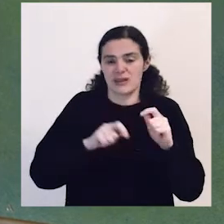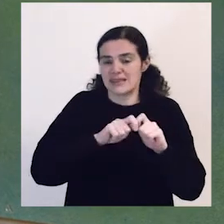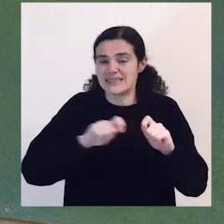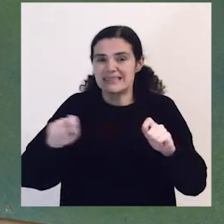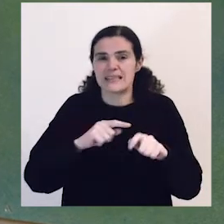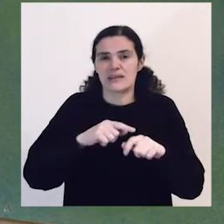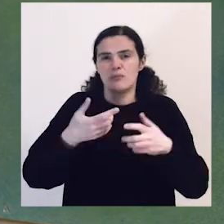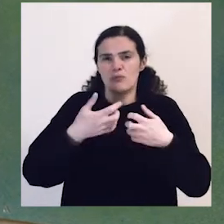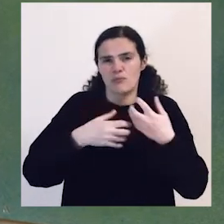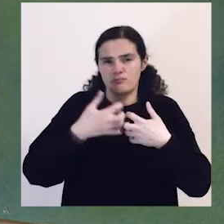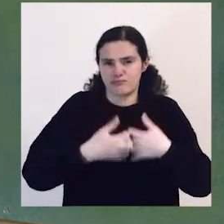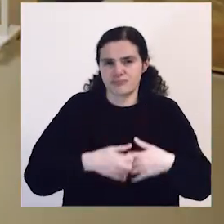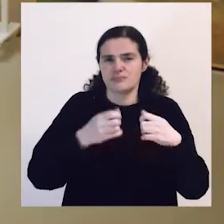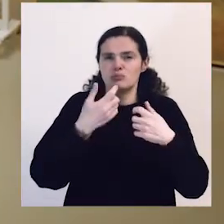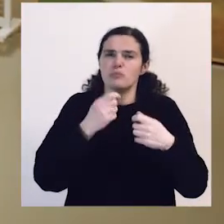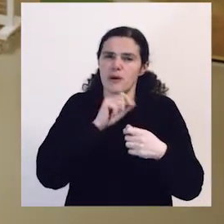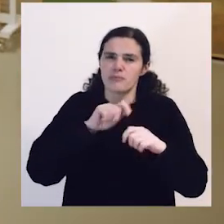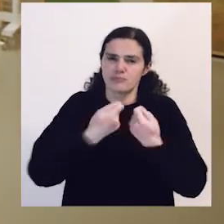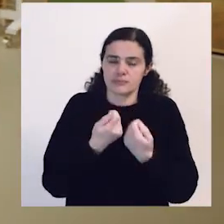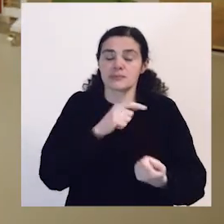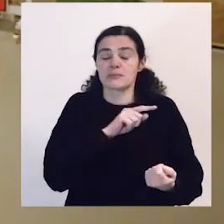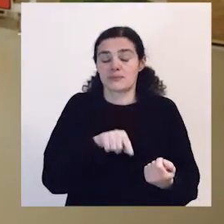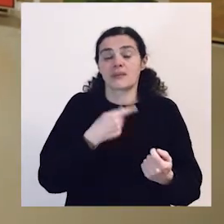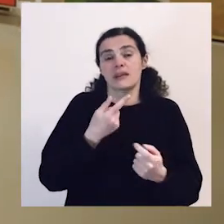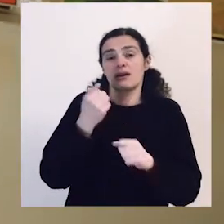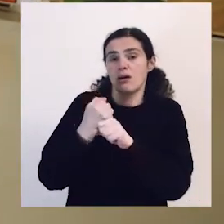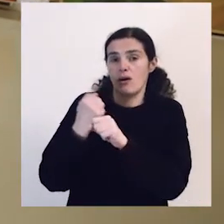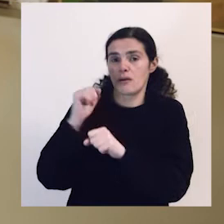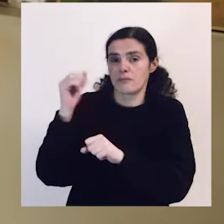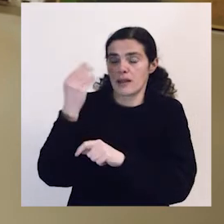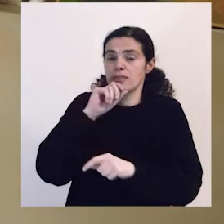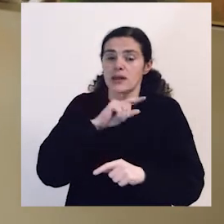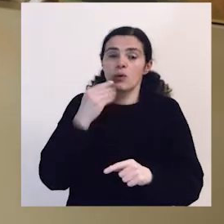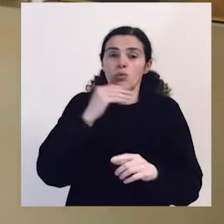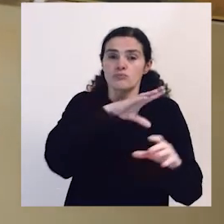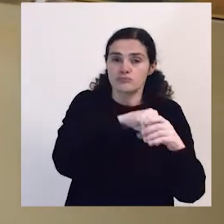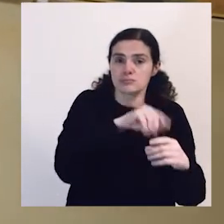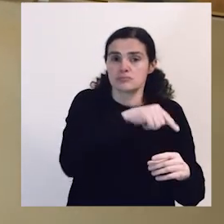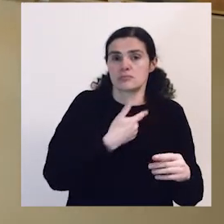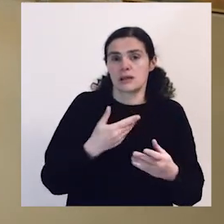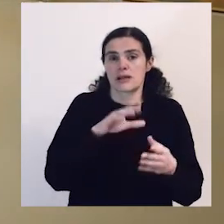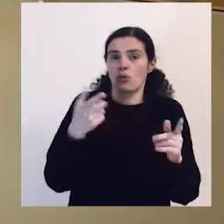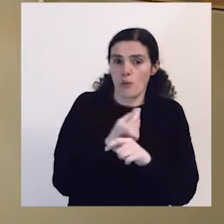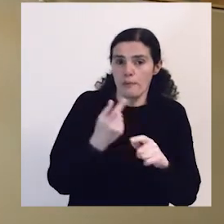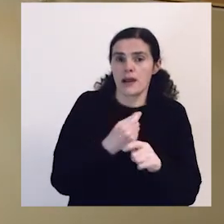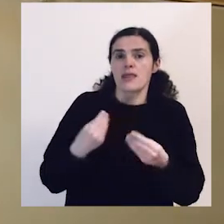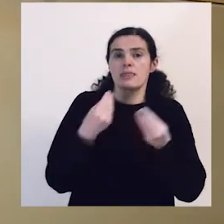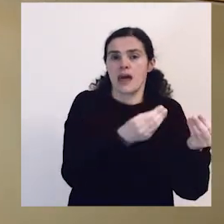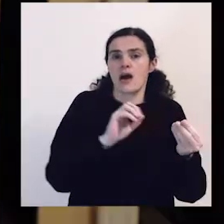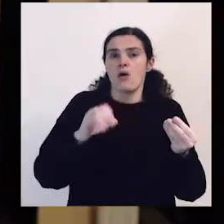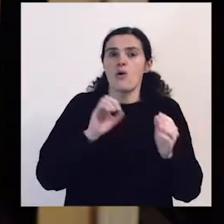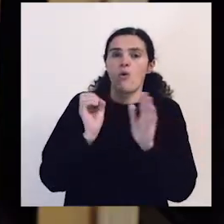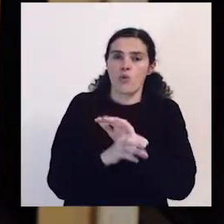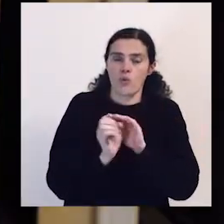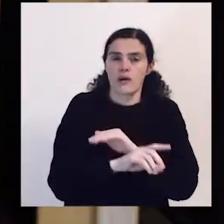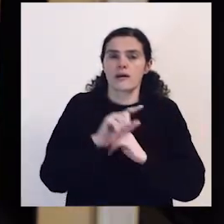contínuo que vai desgastar ainda mais o motor. As obras de arte da Fundação de Serralves são incorporadas por aquisição, doação ou depósito.